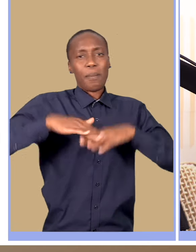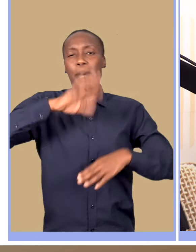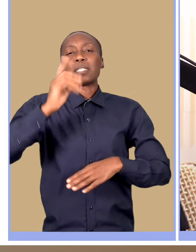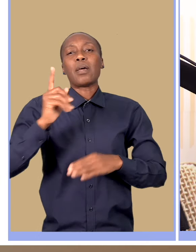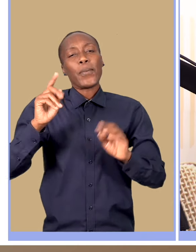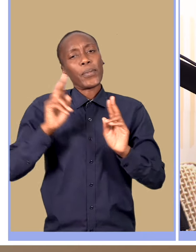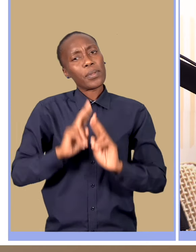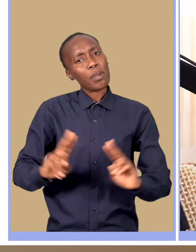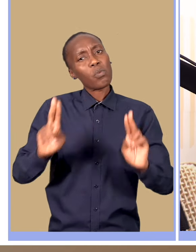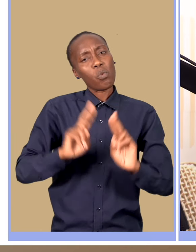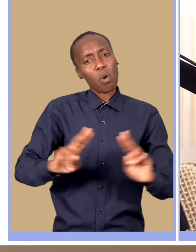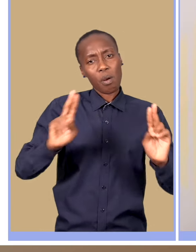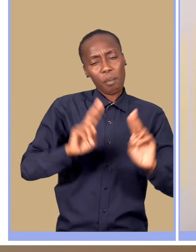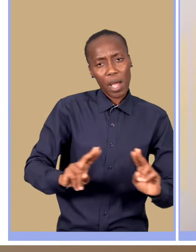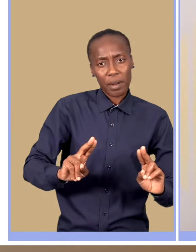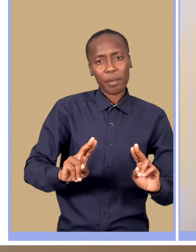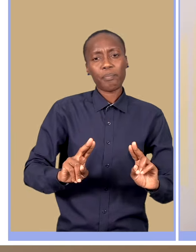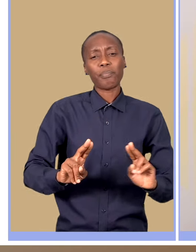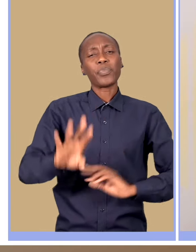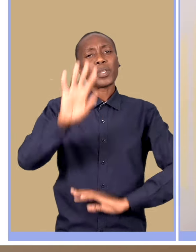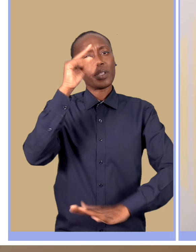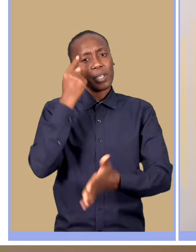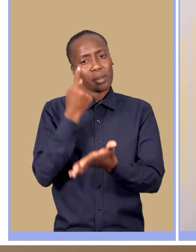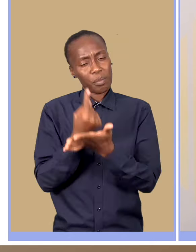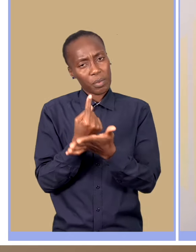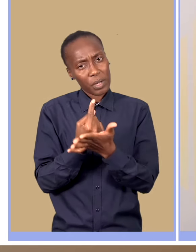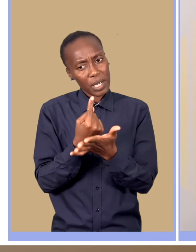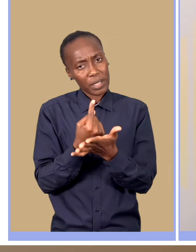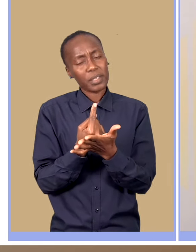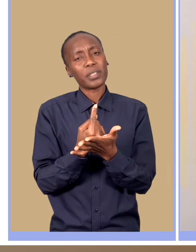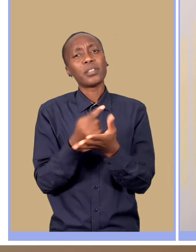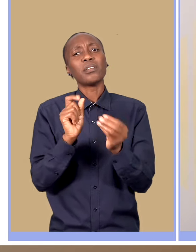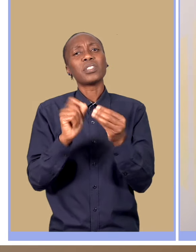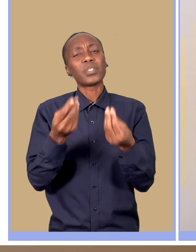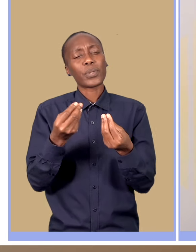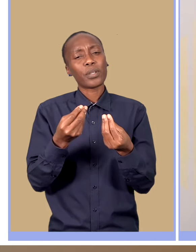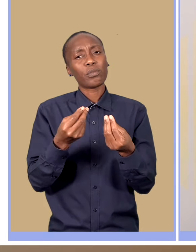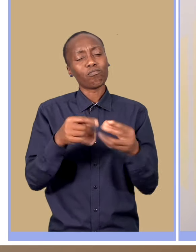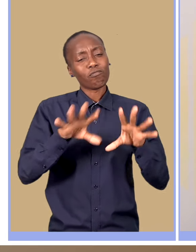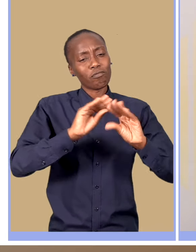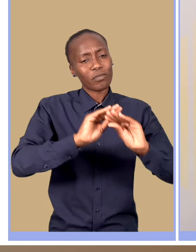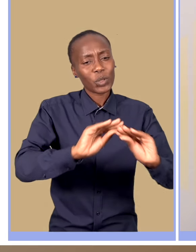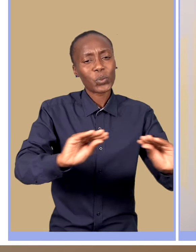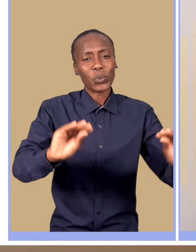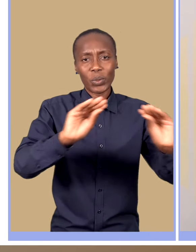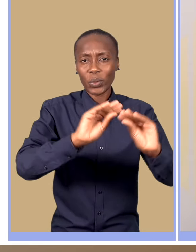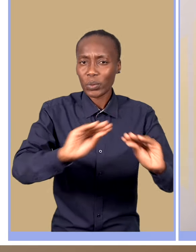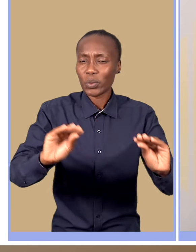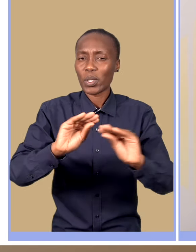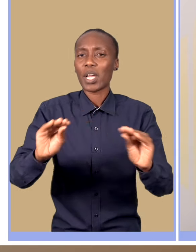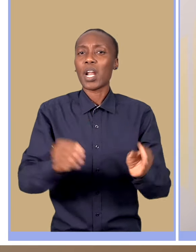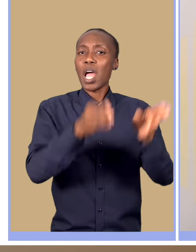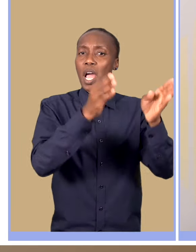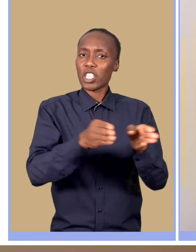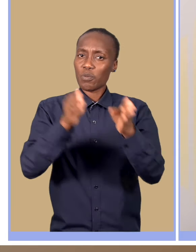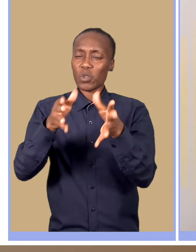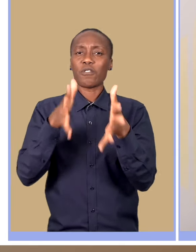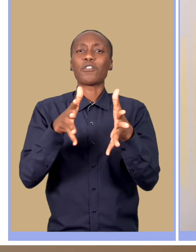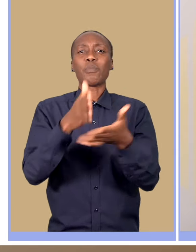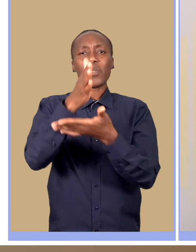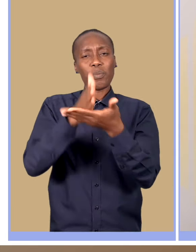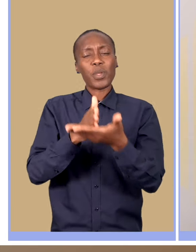máximo, não é? E é isto que eu acho que passa a necessidade da educação ambiental,